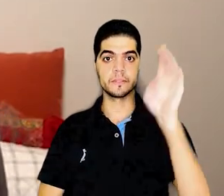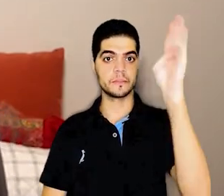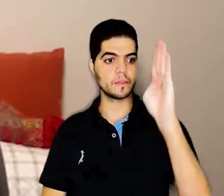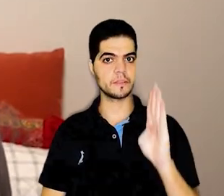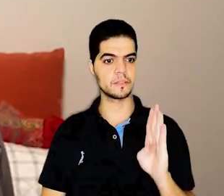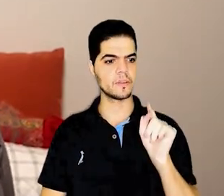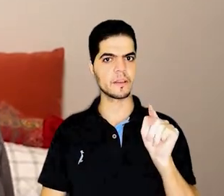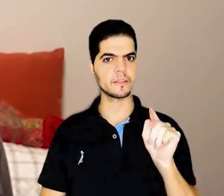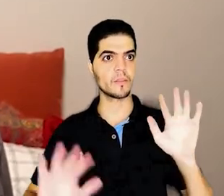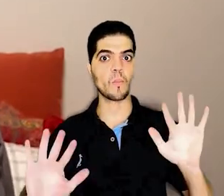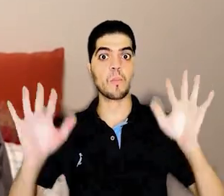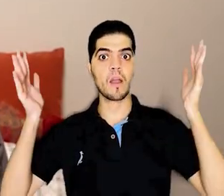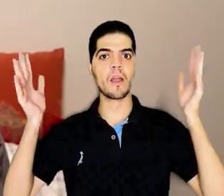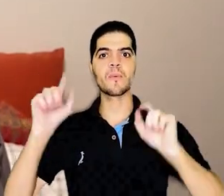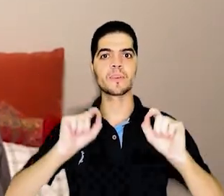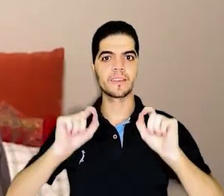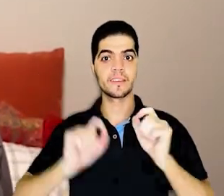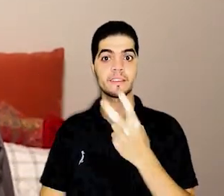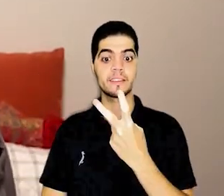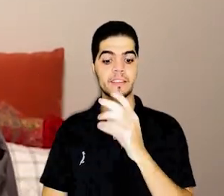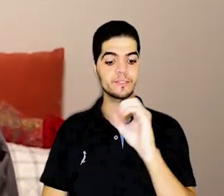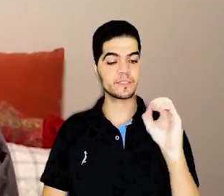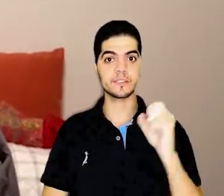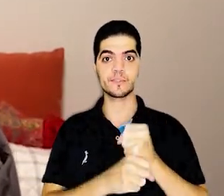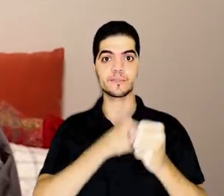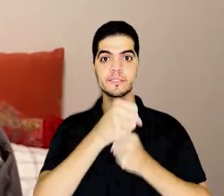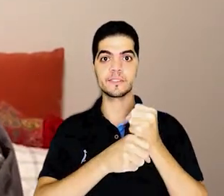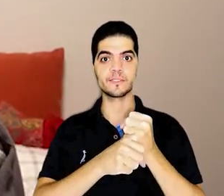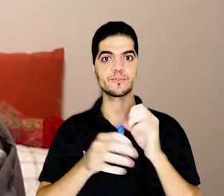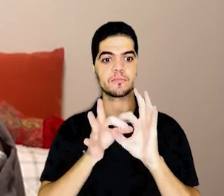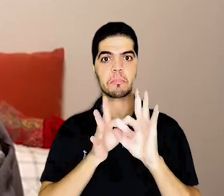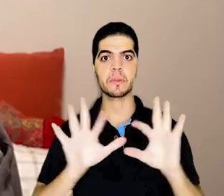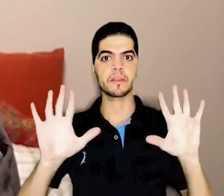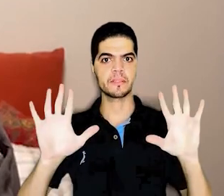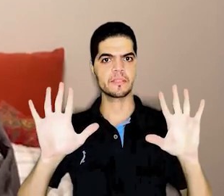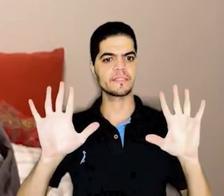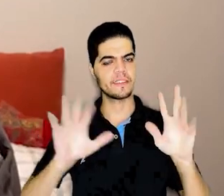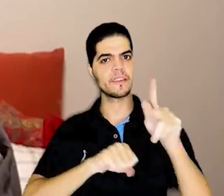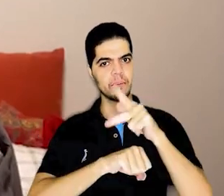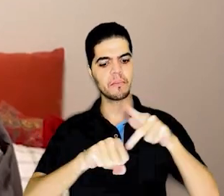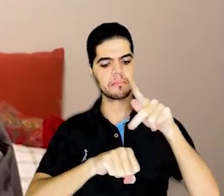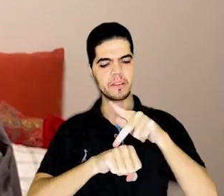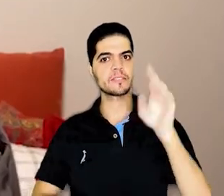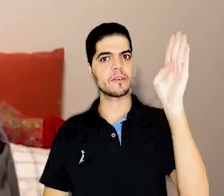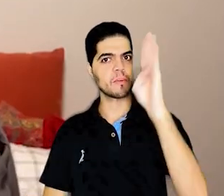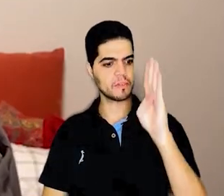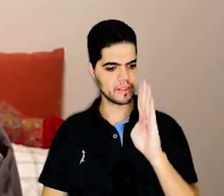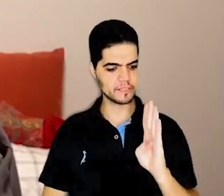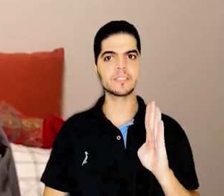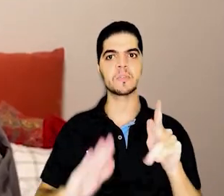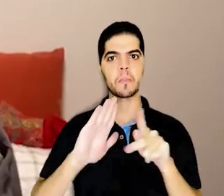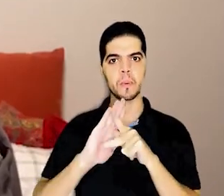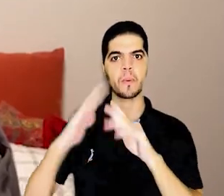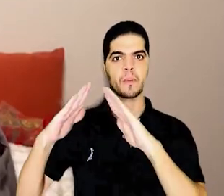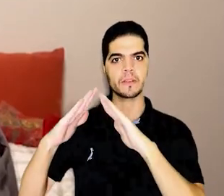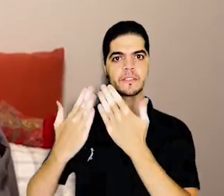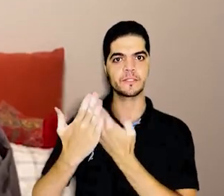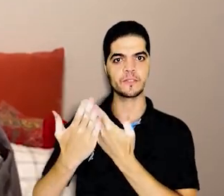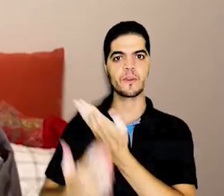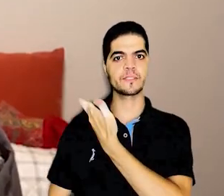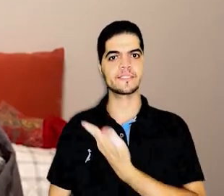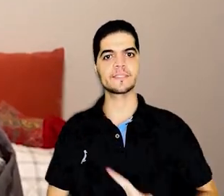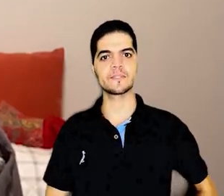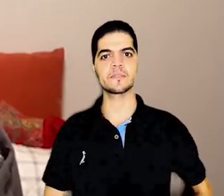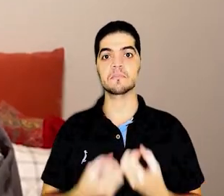Brasil comemorando 200 anos da independência, é um país que tem escolas públicas